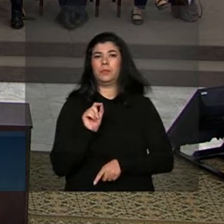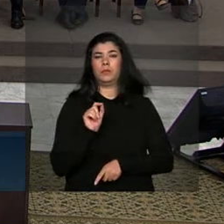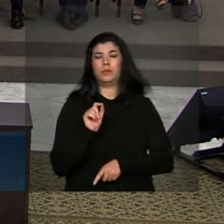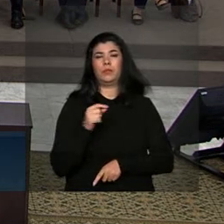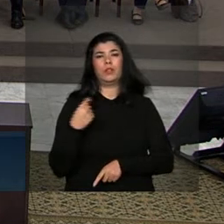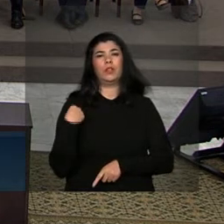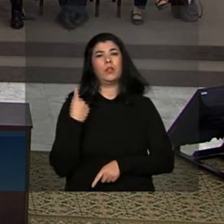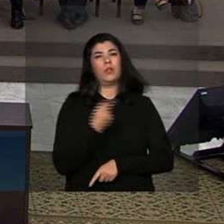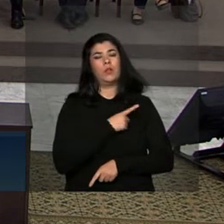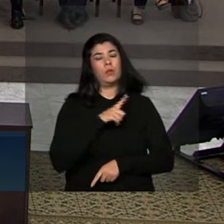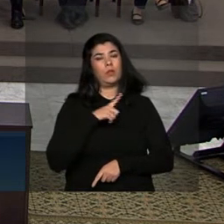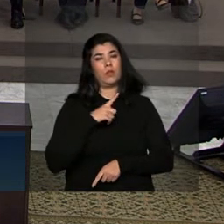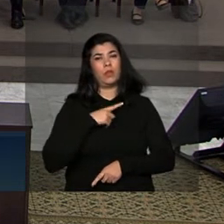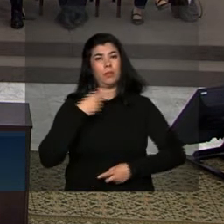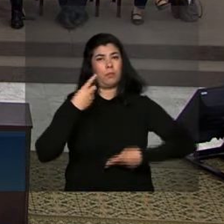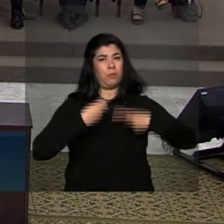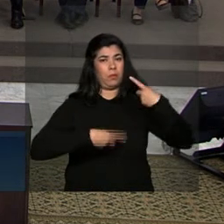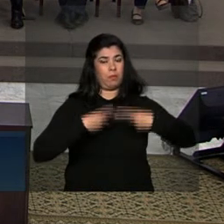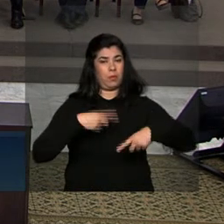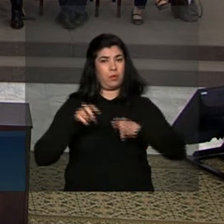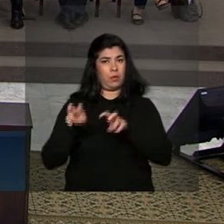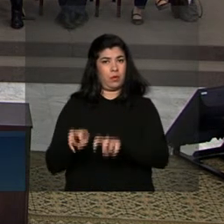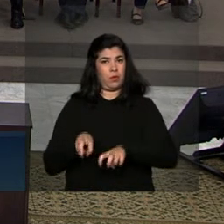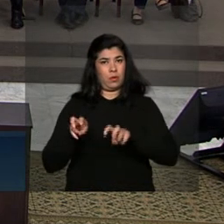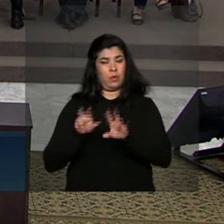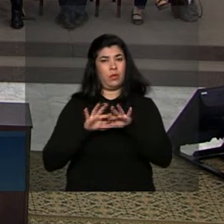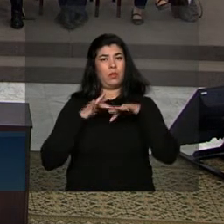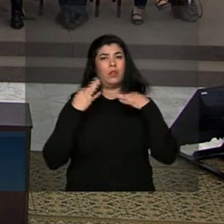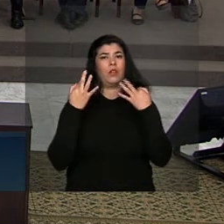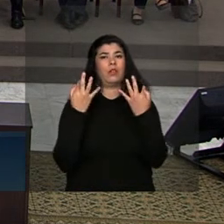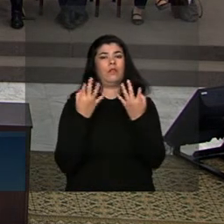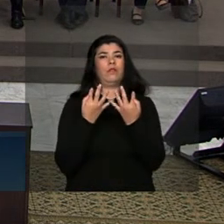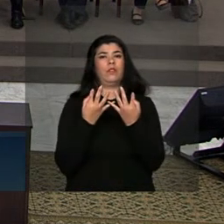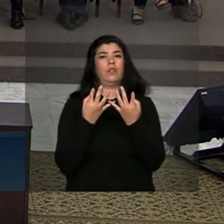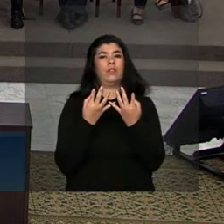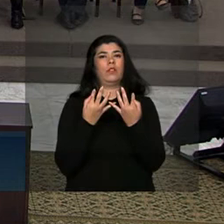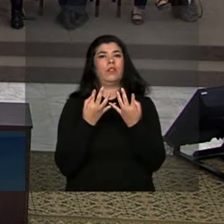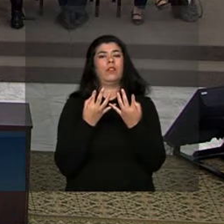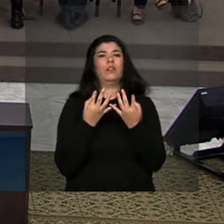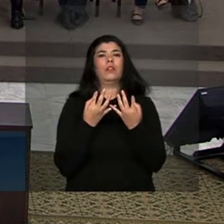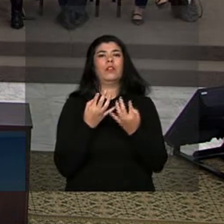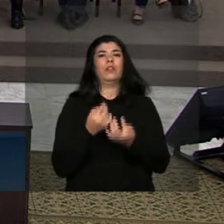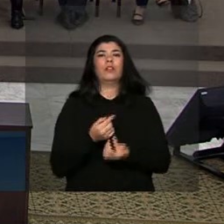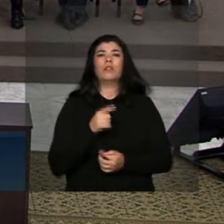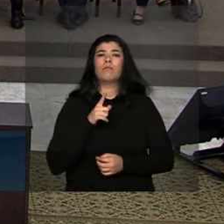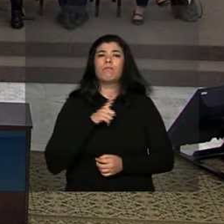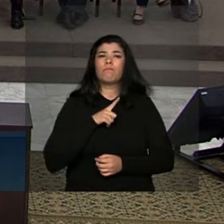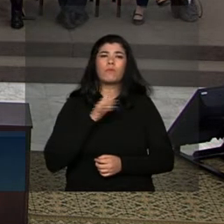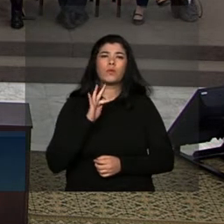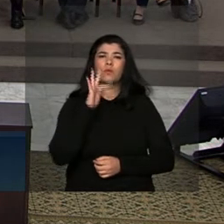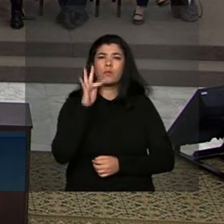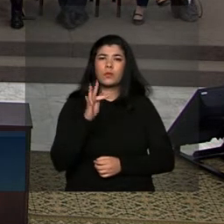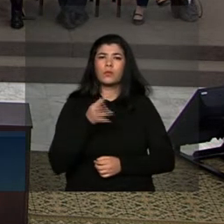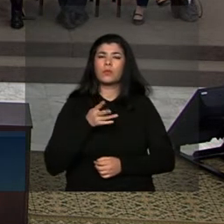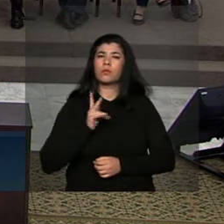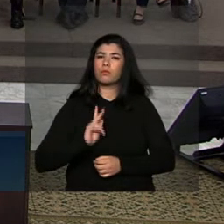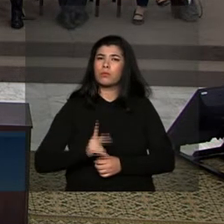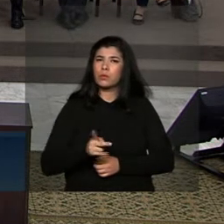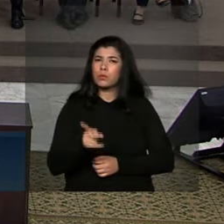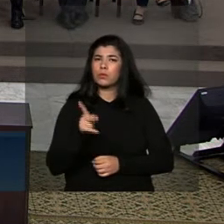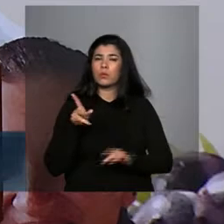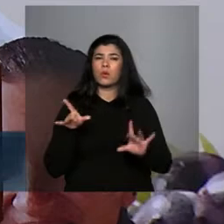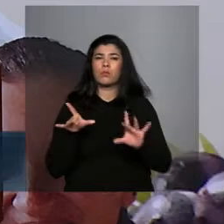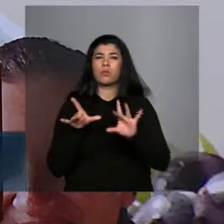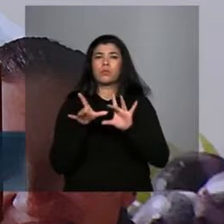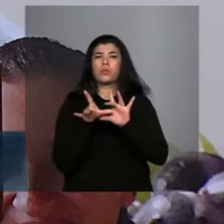nossa política de agricultura familiar, ela tem de cada vez mais integrar os